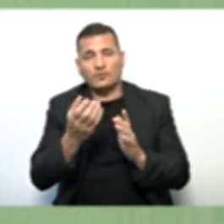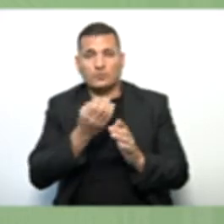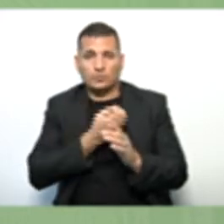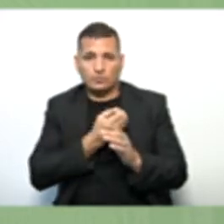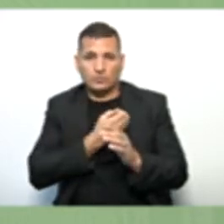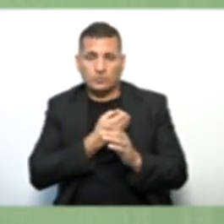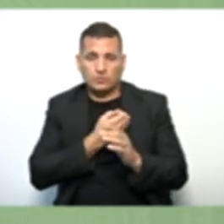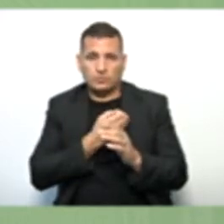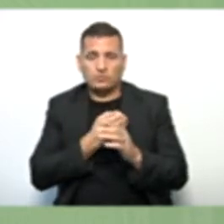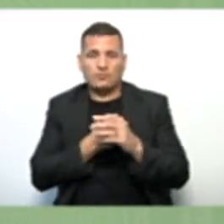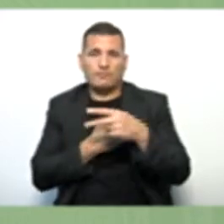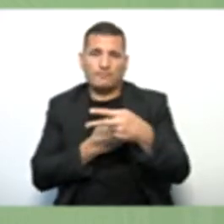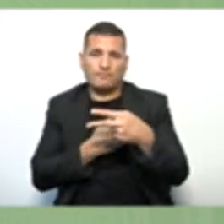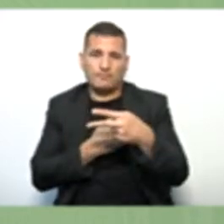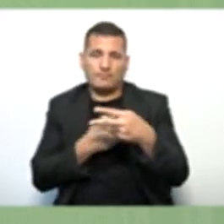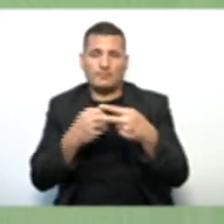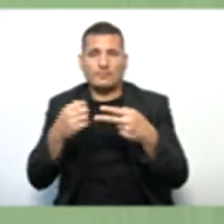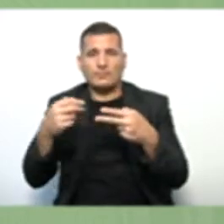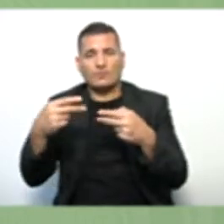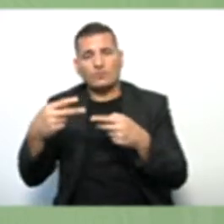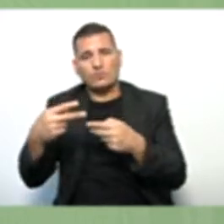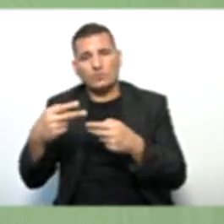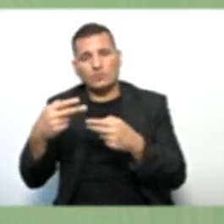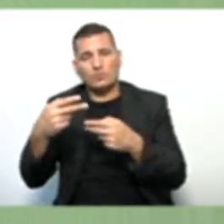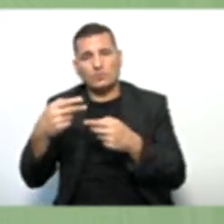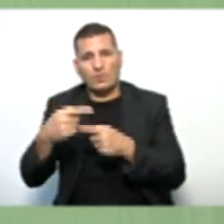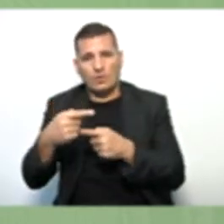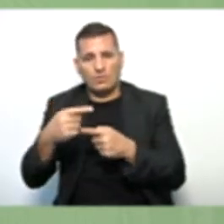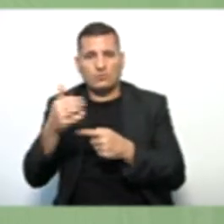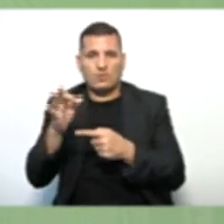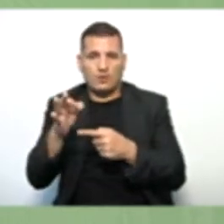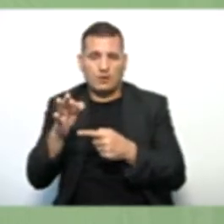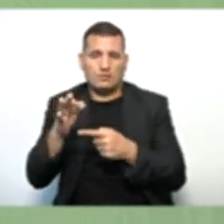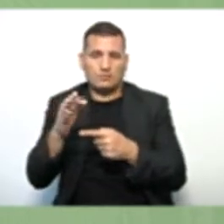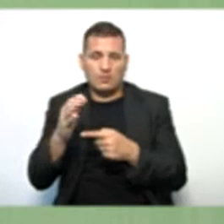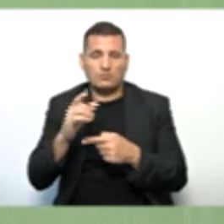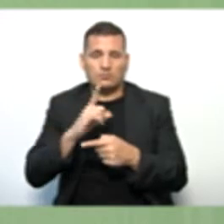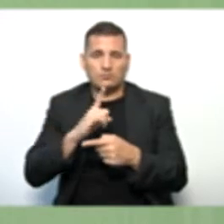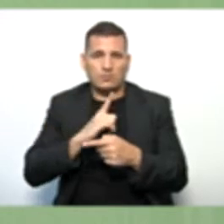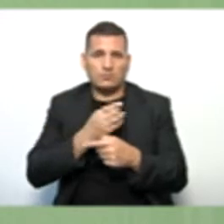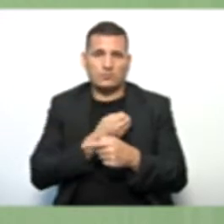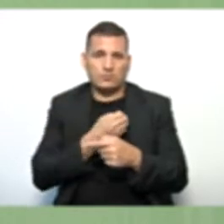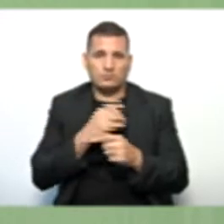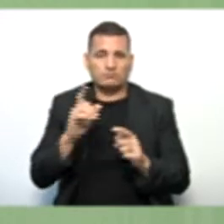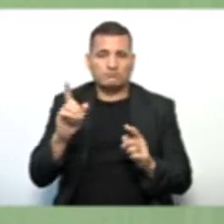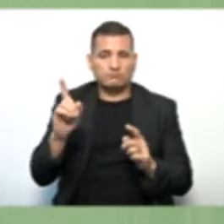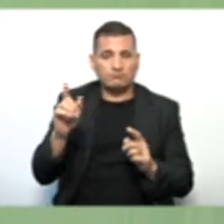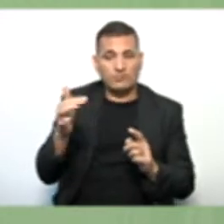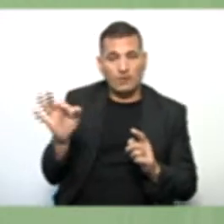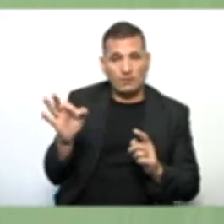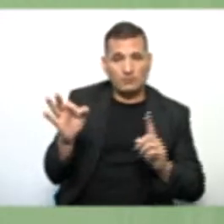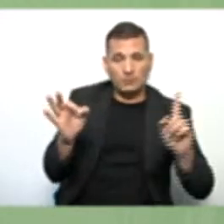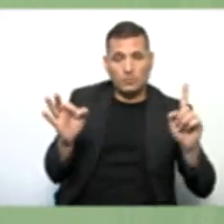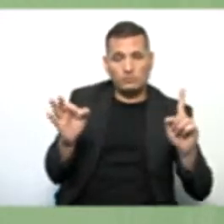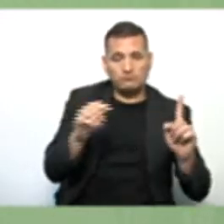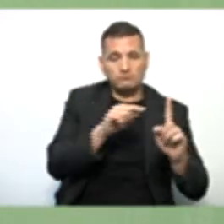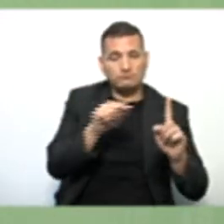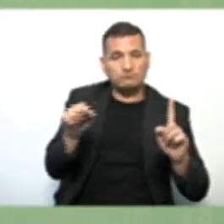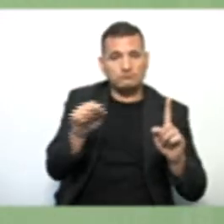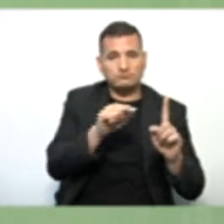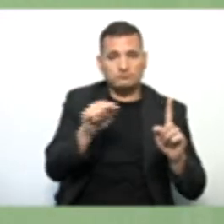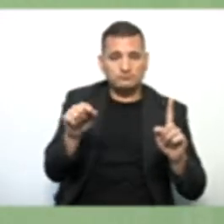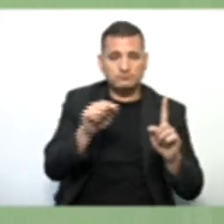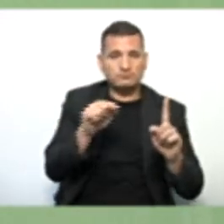igual a 10, então, escreva o número está entre 1 e 10. Por quê? Eu coloquei aqui maior ou igual a 1, 10 é